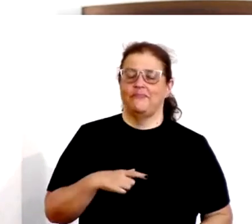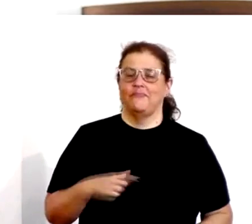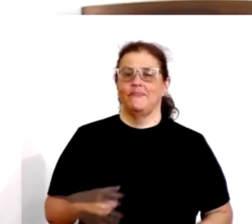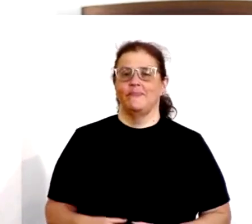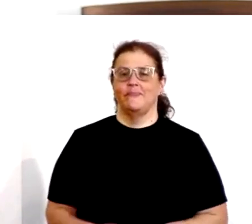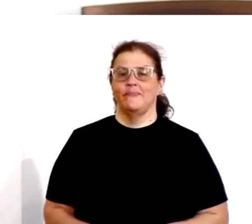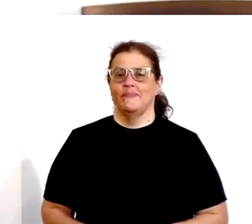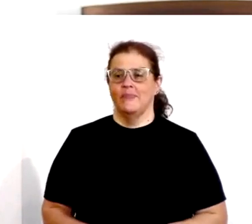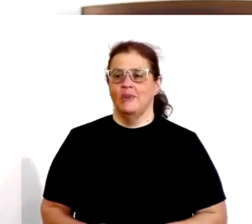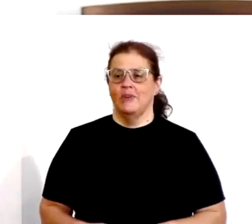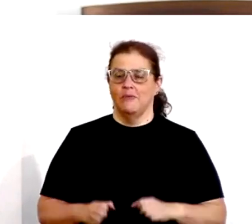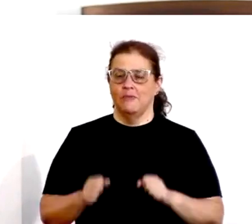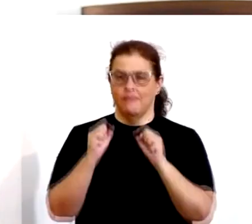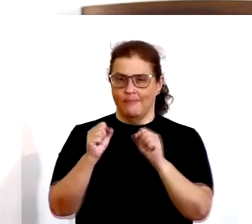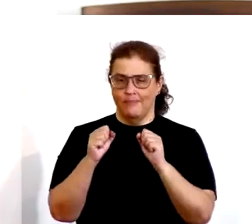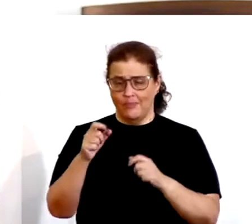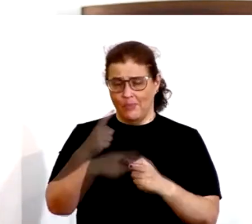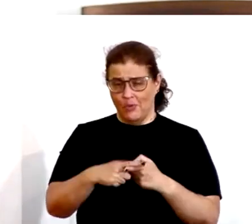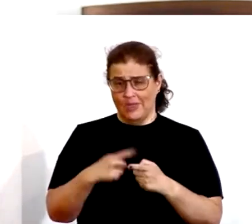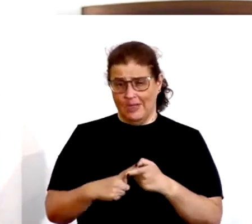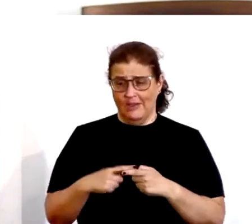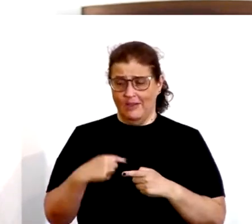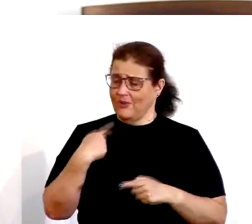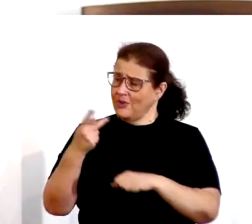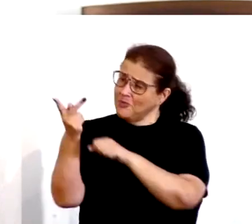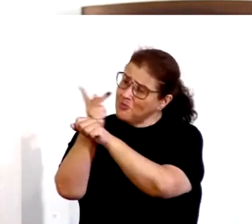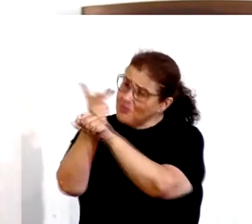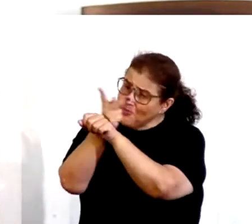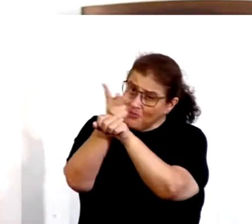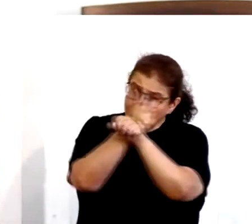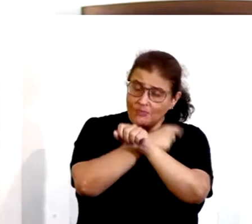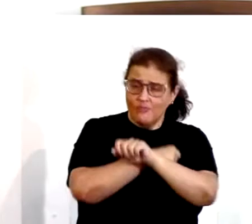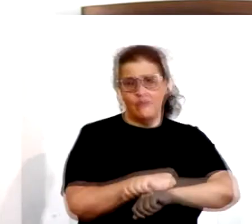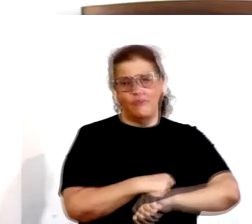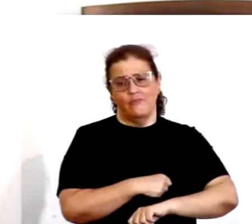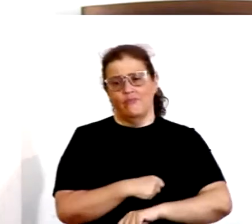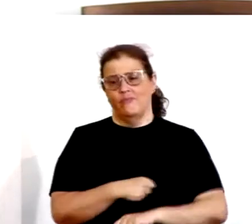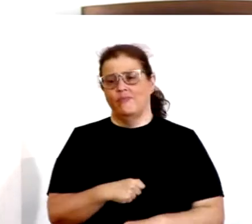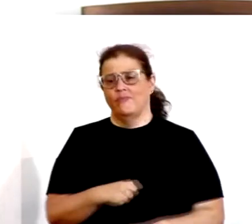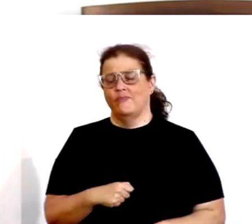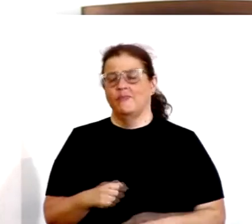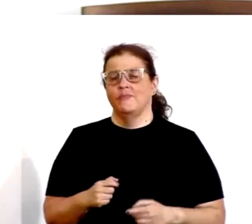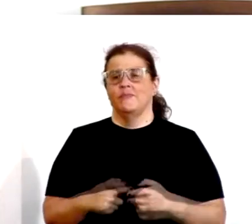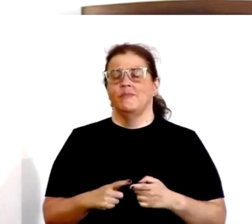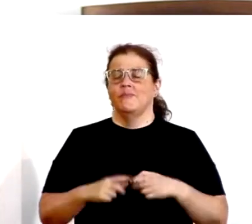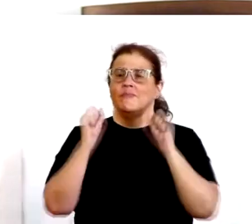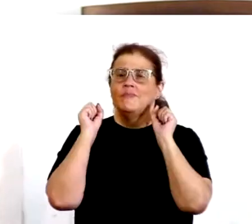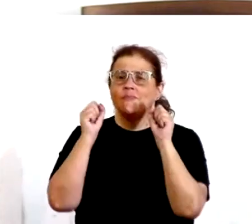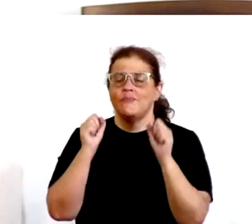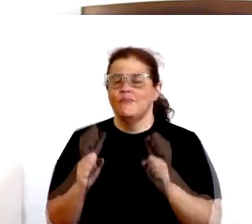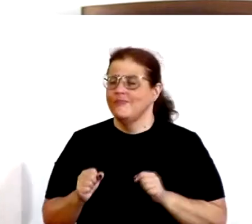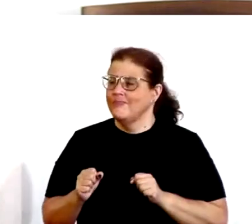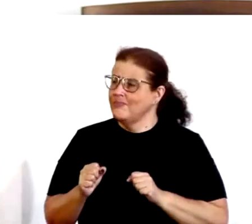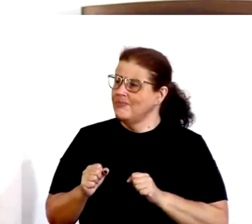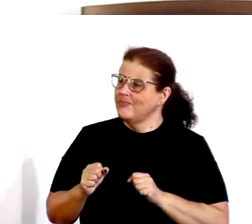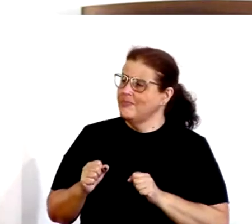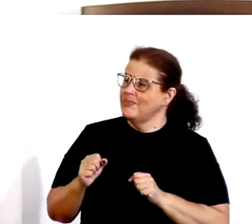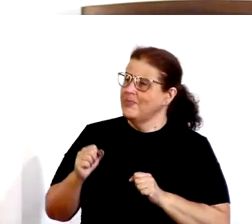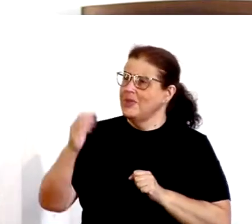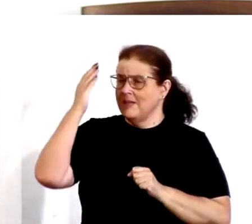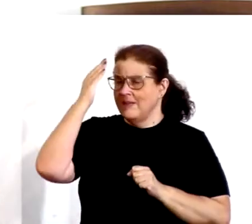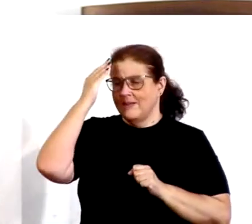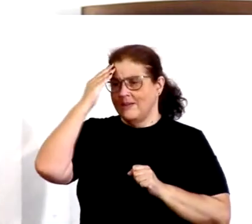disso, pois nós buscamos esses modelos, e esses modelos nos